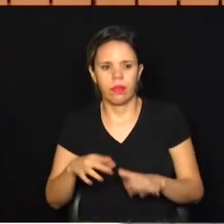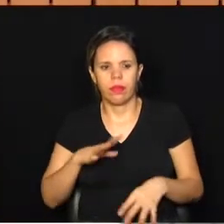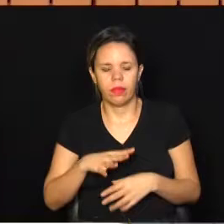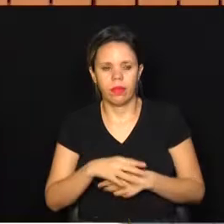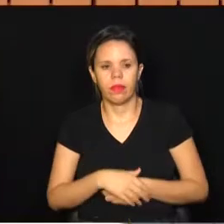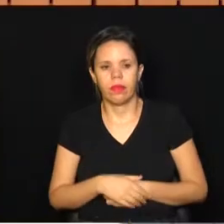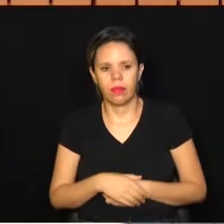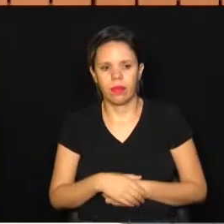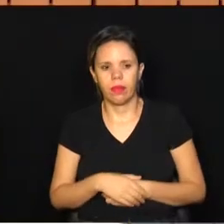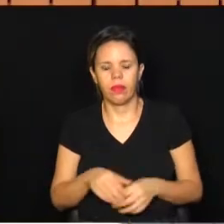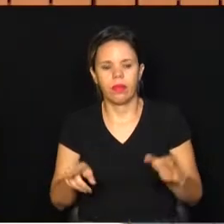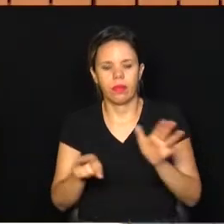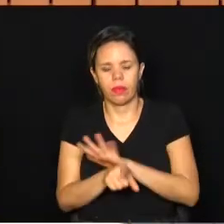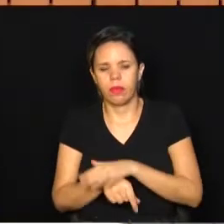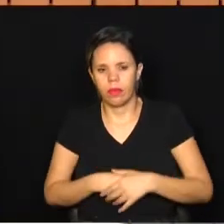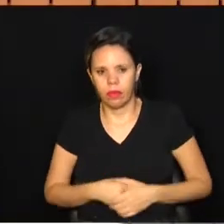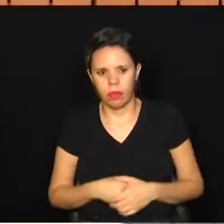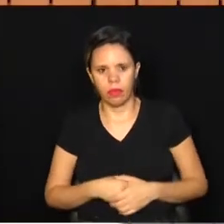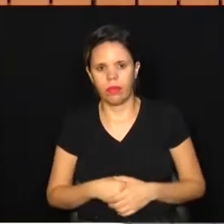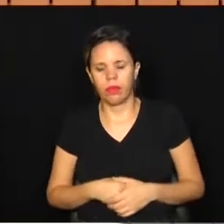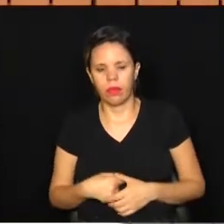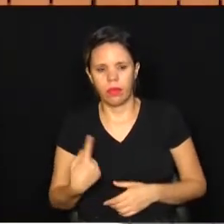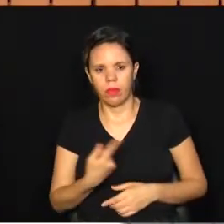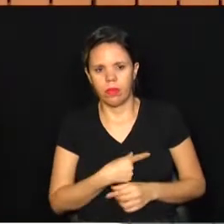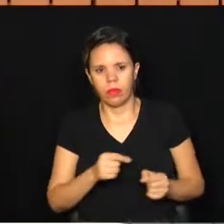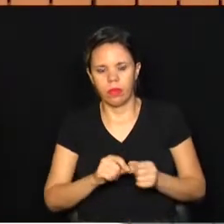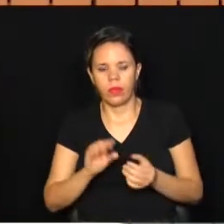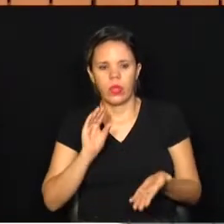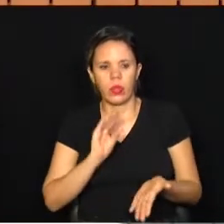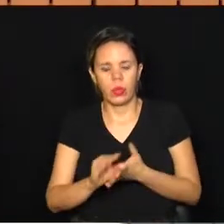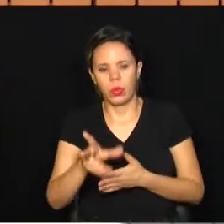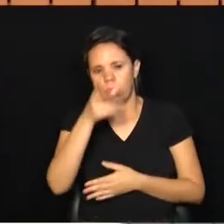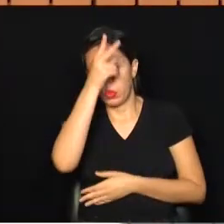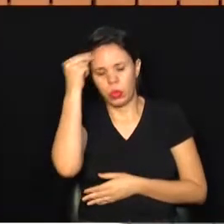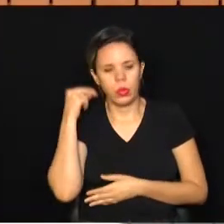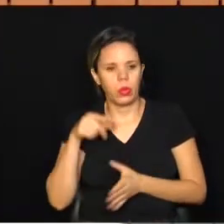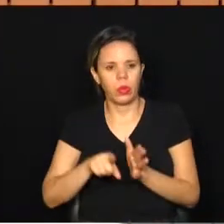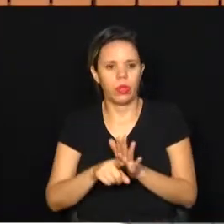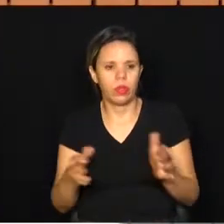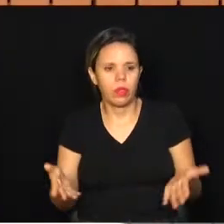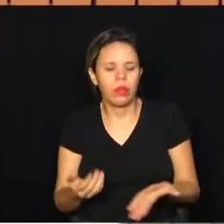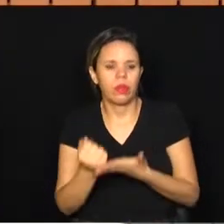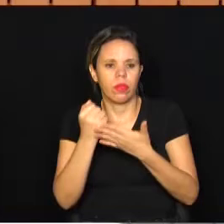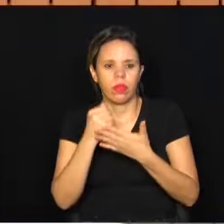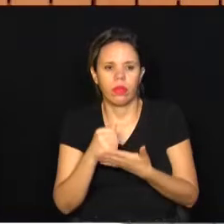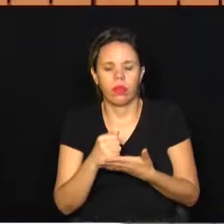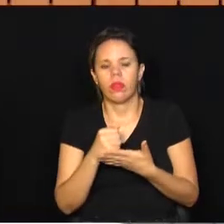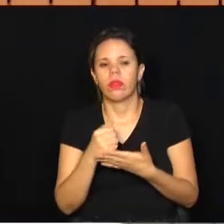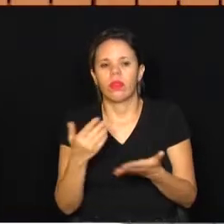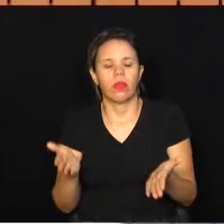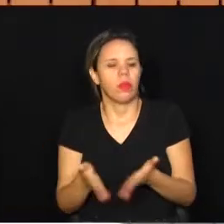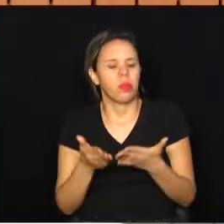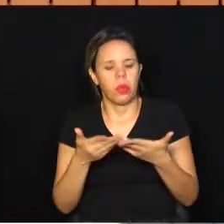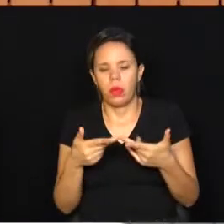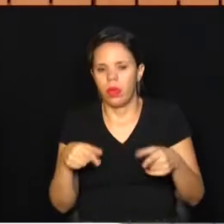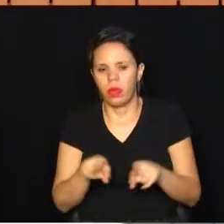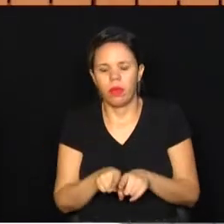Aí ele pergunta, não deveríamos fazer investimentos públicos levando em consideração as desigualdades